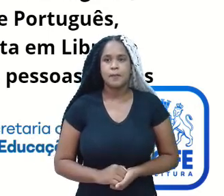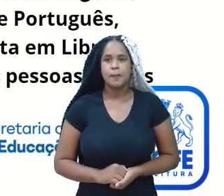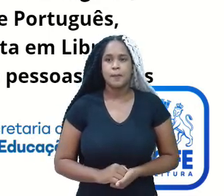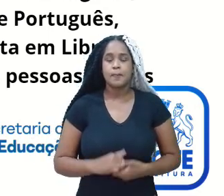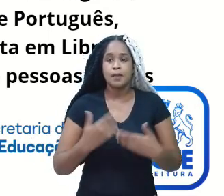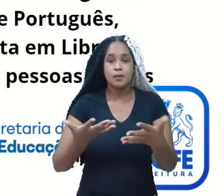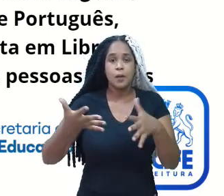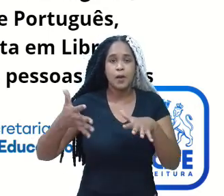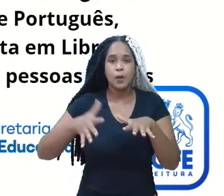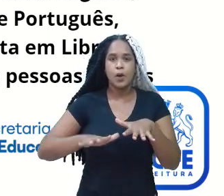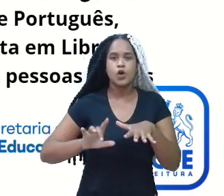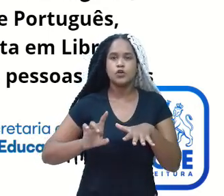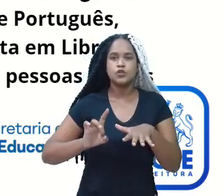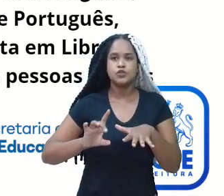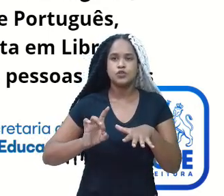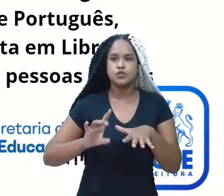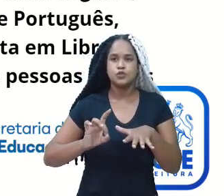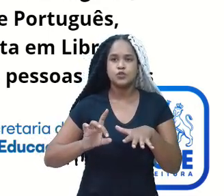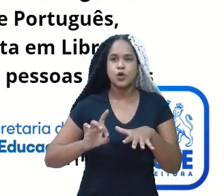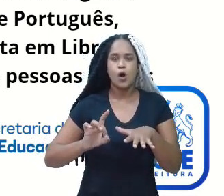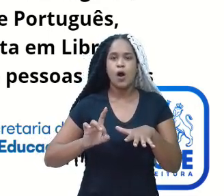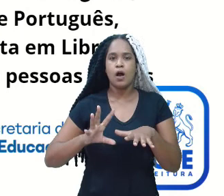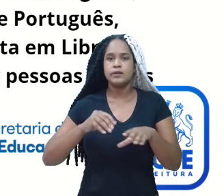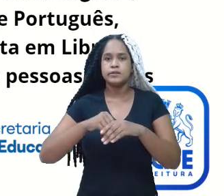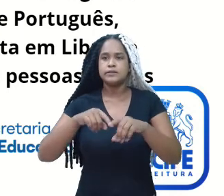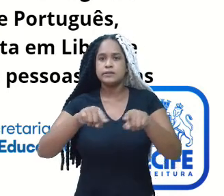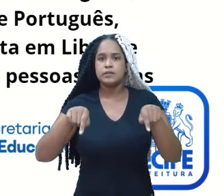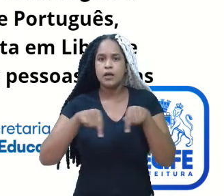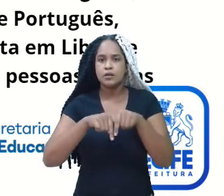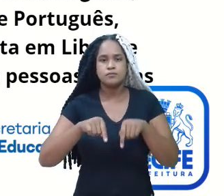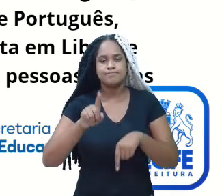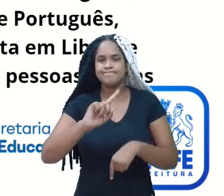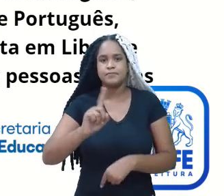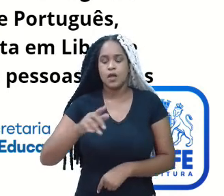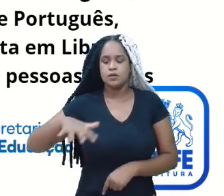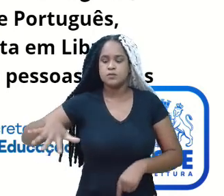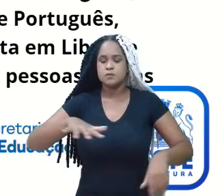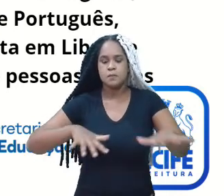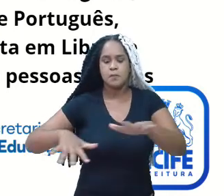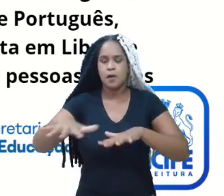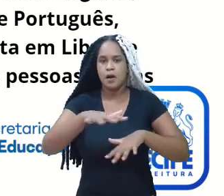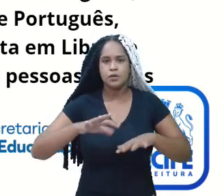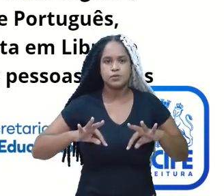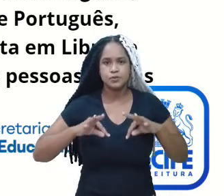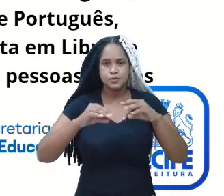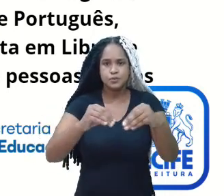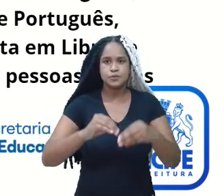inclusão não é somente dentro de sala de aula, é em todos os momentos.